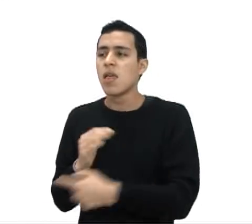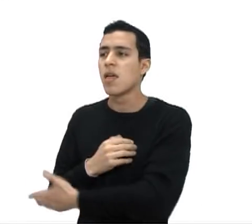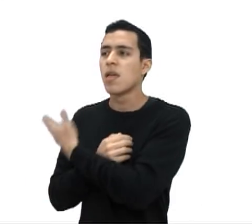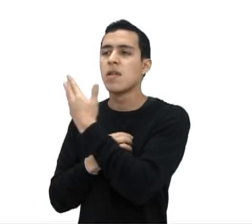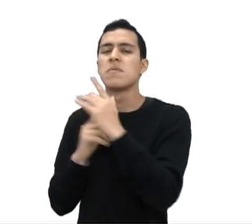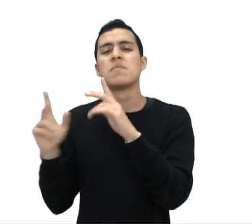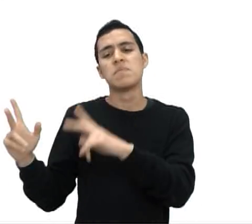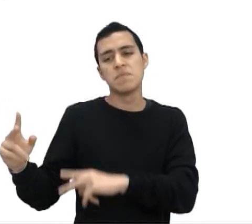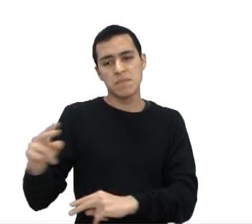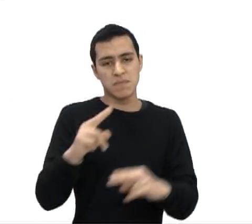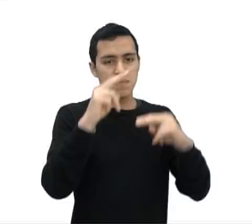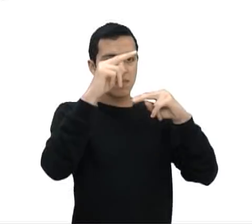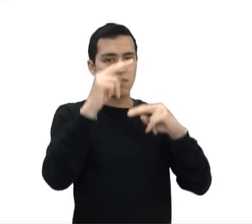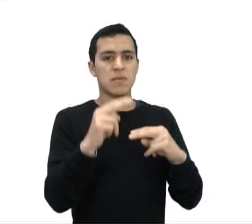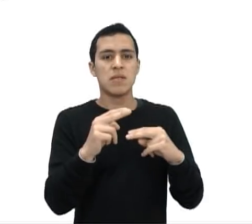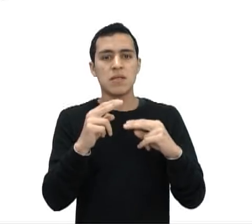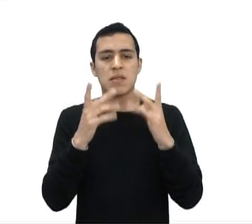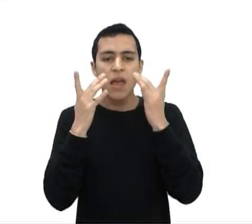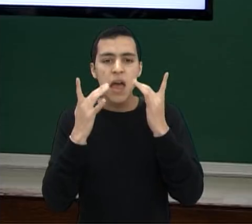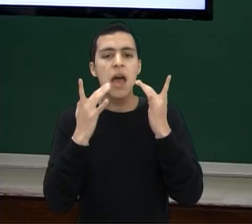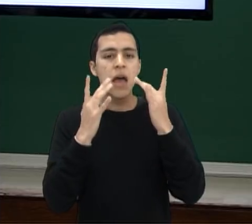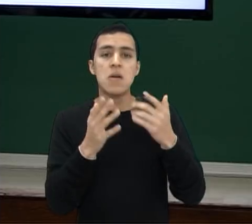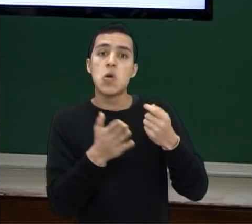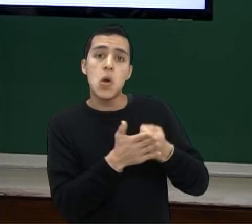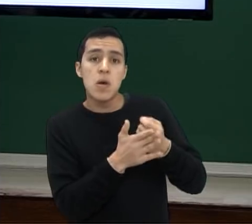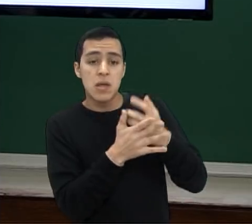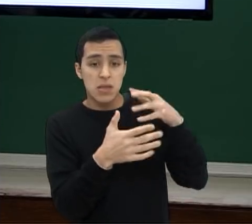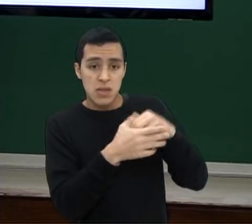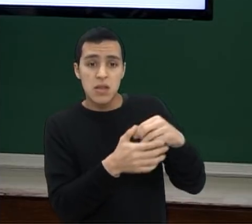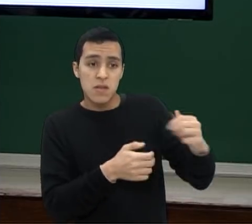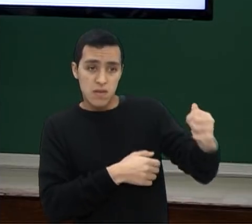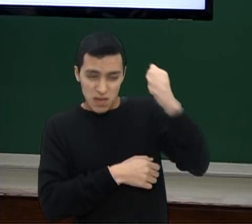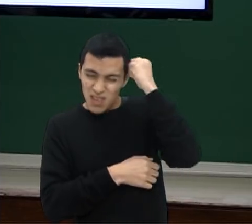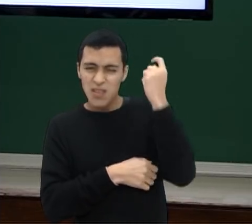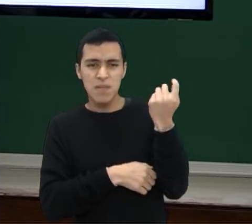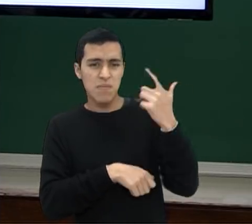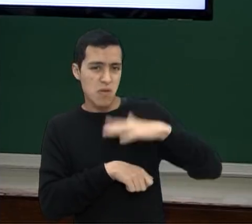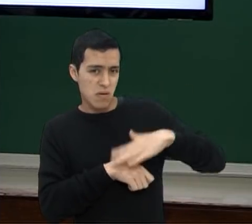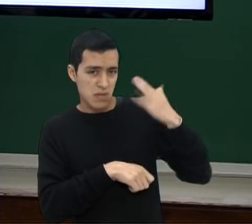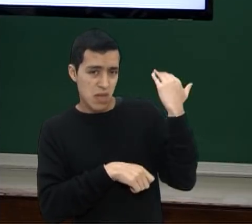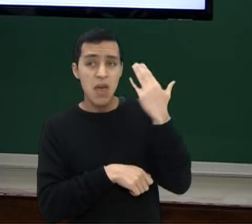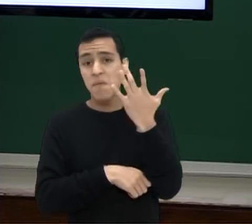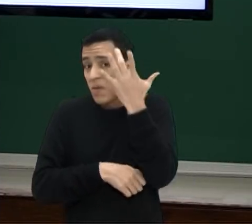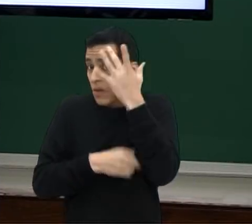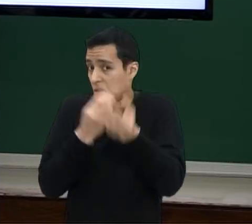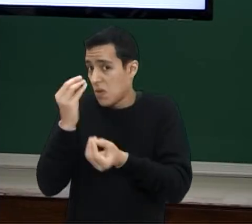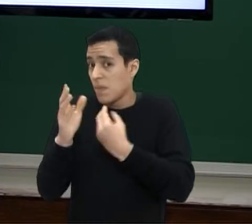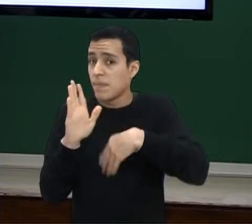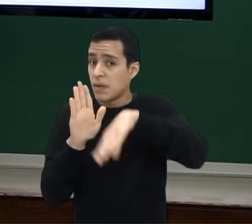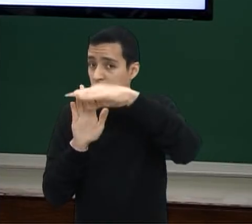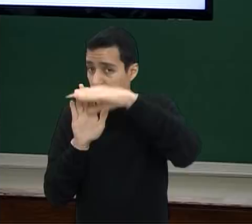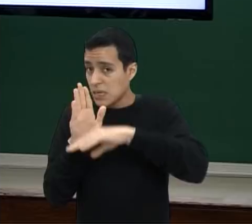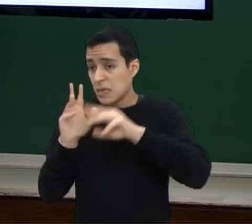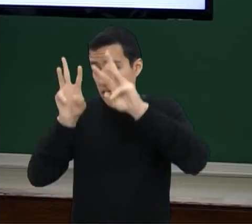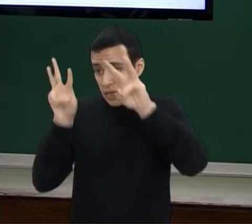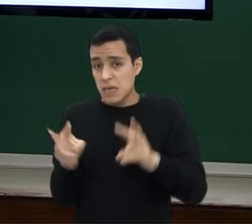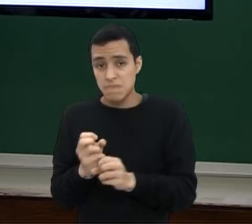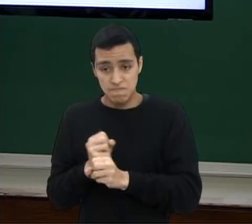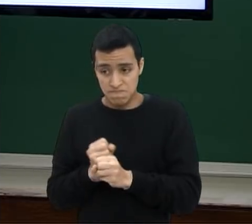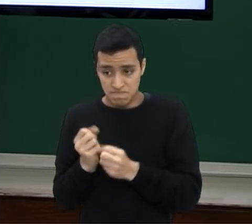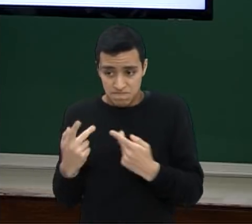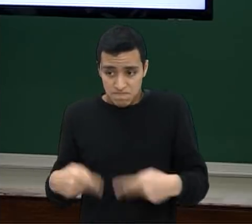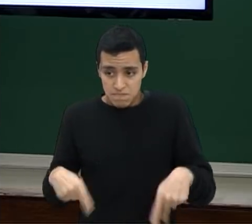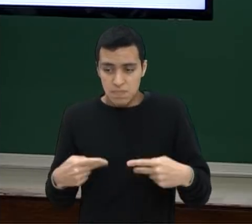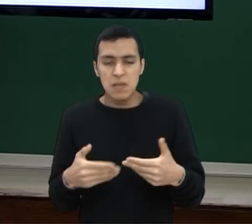peça teatral muito cobrada nos vestibulares. Recentemente, ainda não sei como é que está a lista do vestibular da Universidade Federal para esse ano,